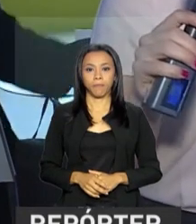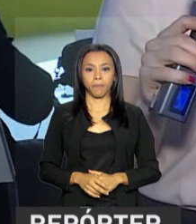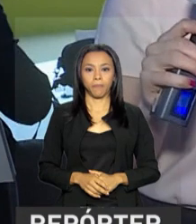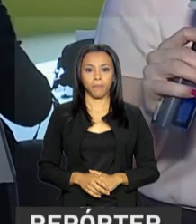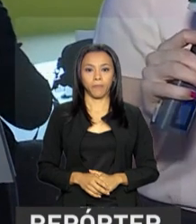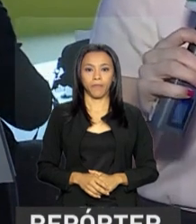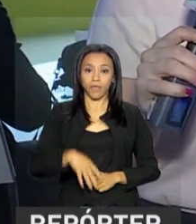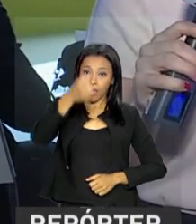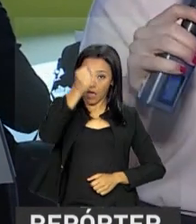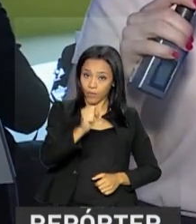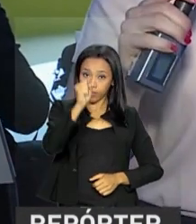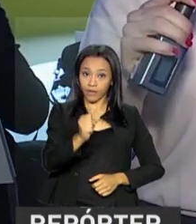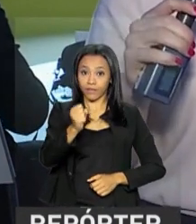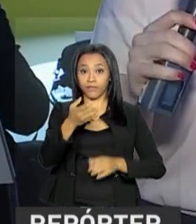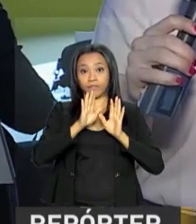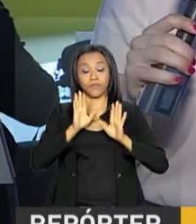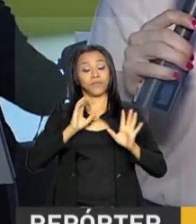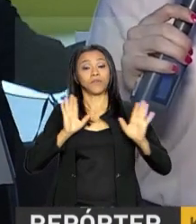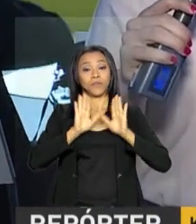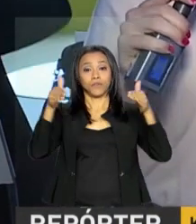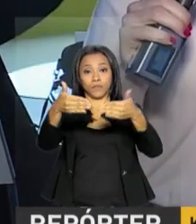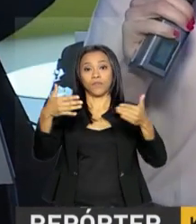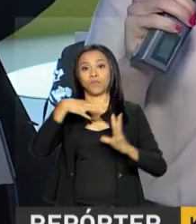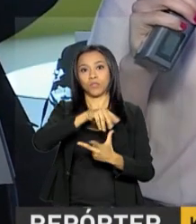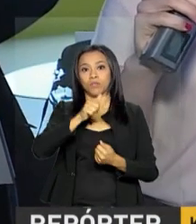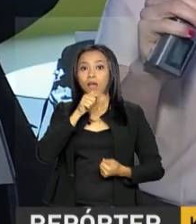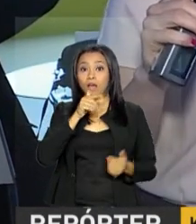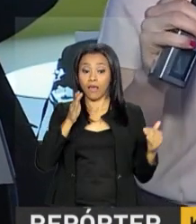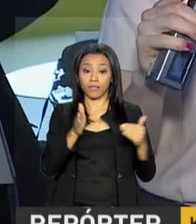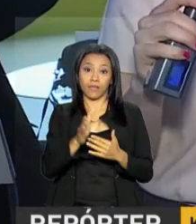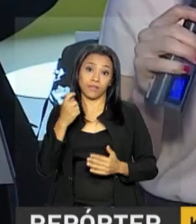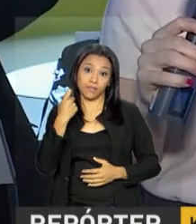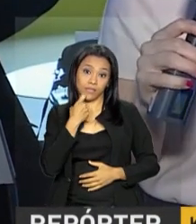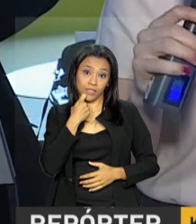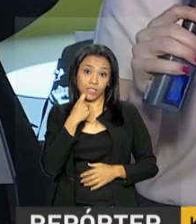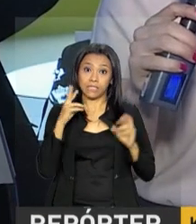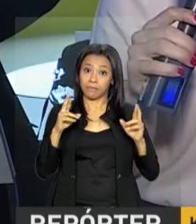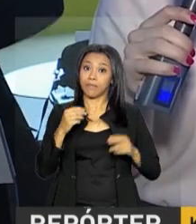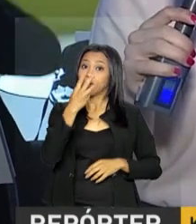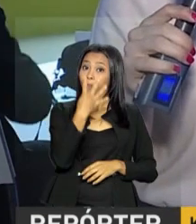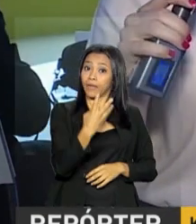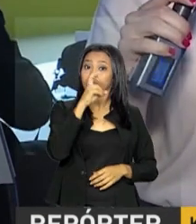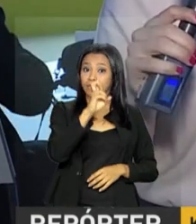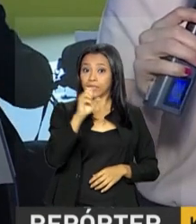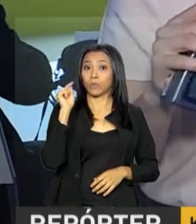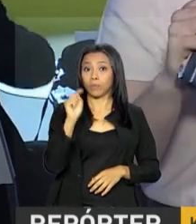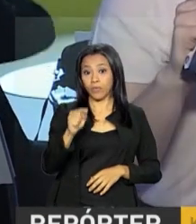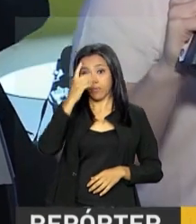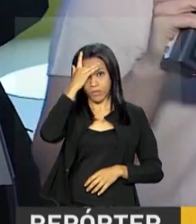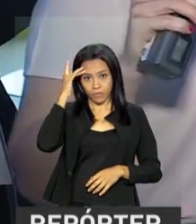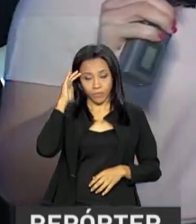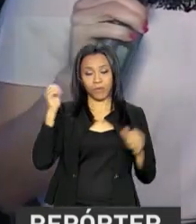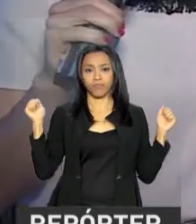A edição do Fórum Mundial da Água vai até sexta-feira e a expectativa inicial de público é de 45 mil pessoas. Eu estou na Expo,